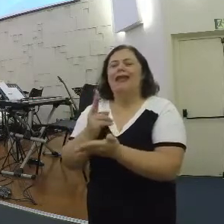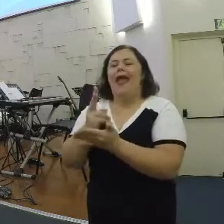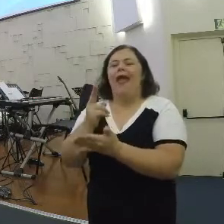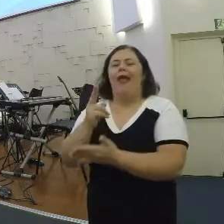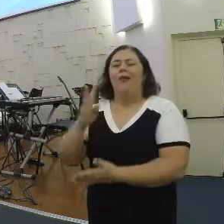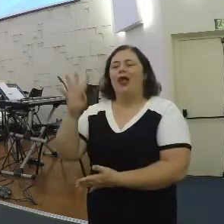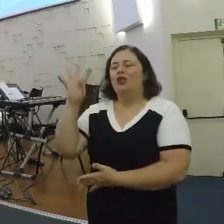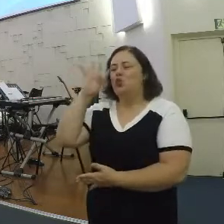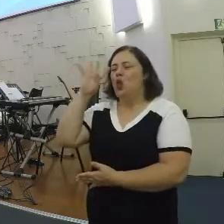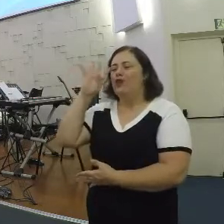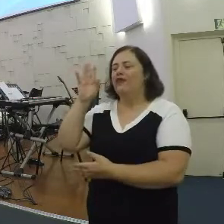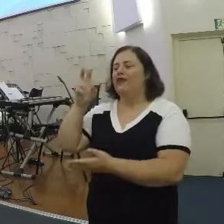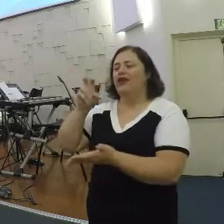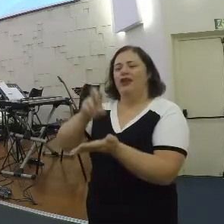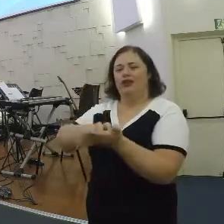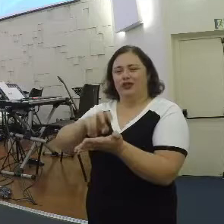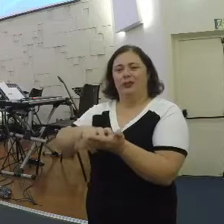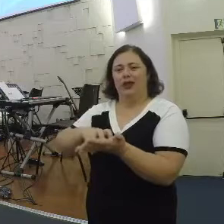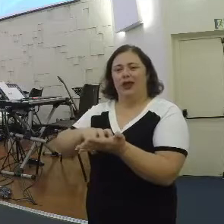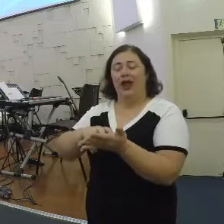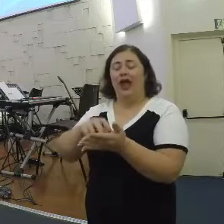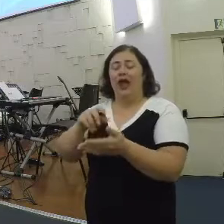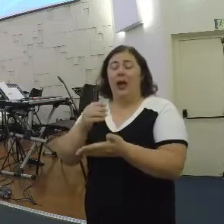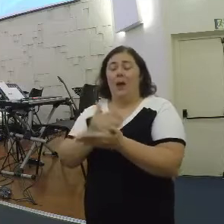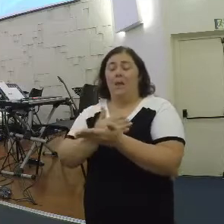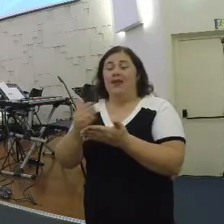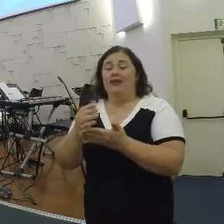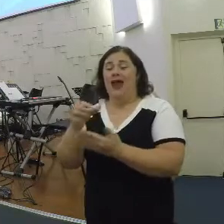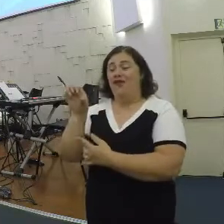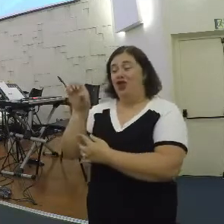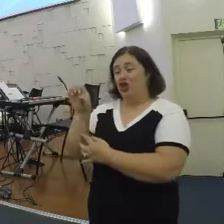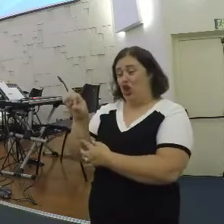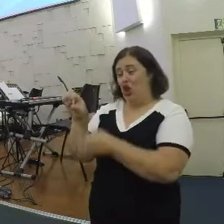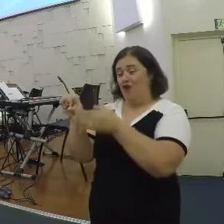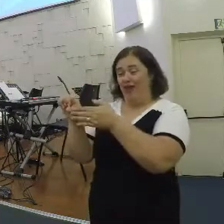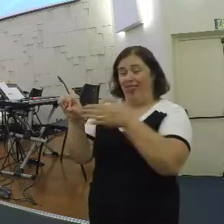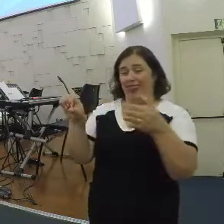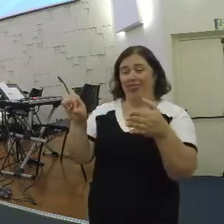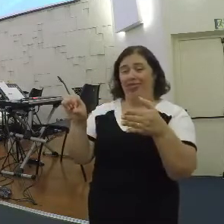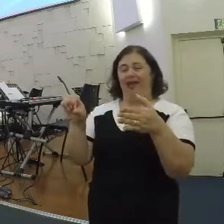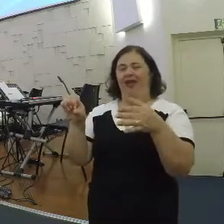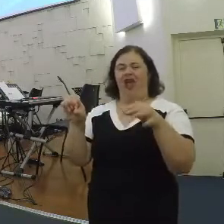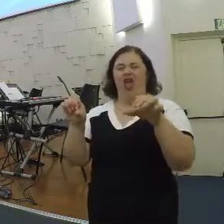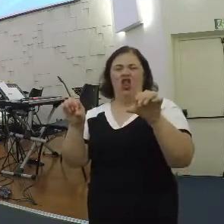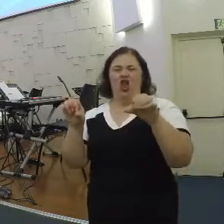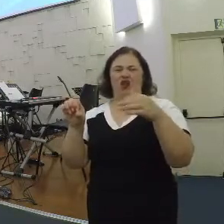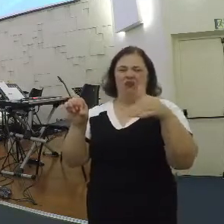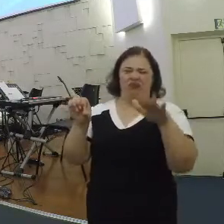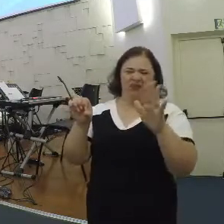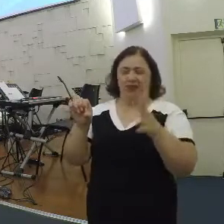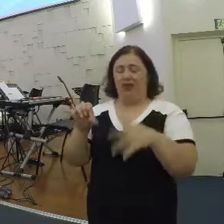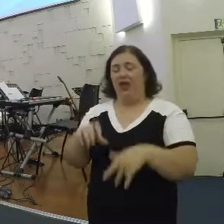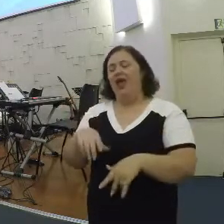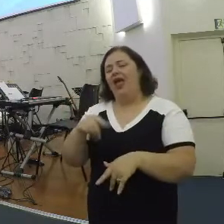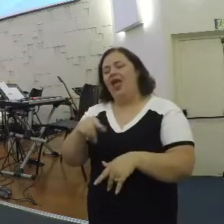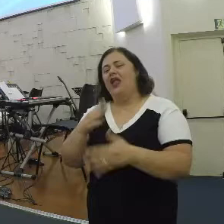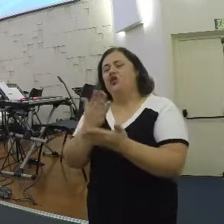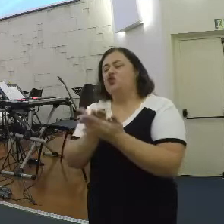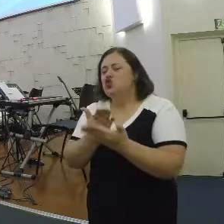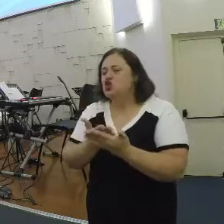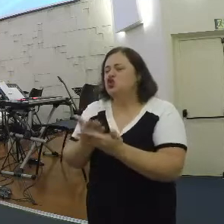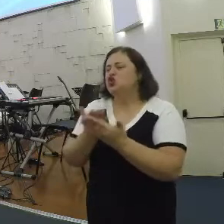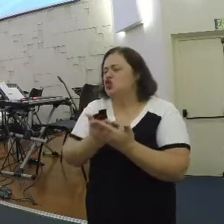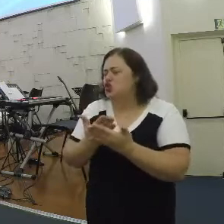número 3, Samela, de 9h30 às 10h15 eu estava lá, estudo bíblico indutivo no Evangelho de Lucas, no Evangelho de